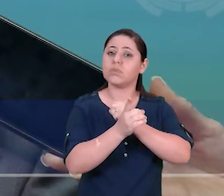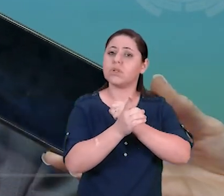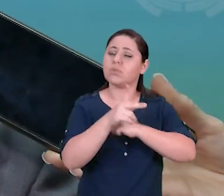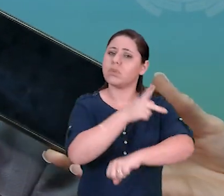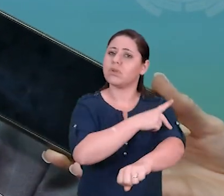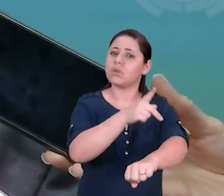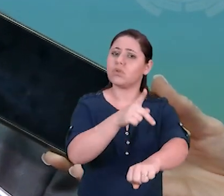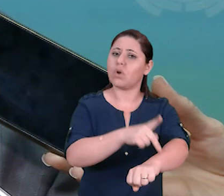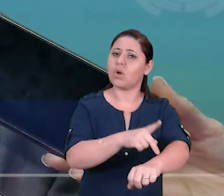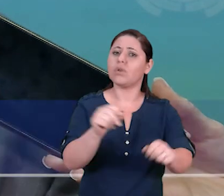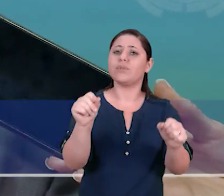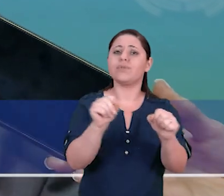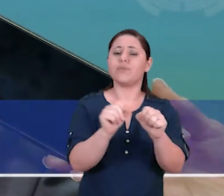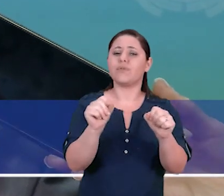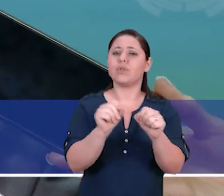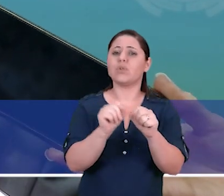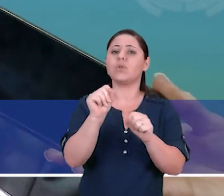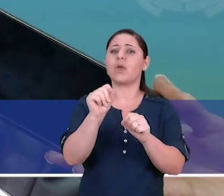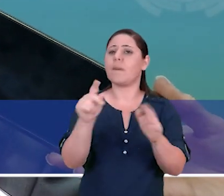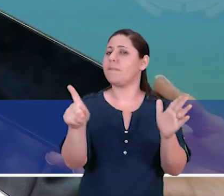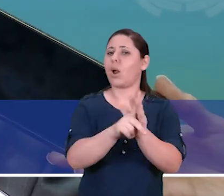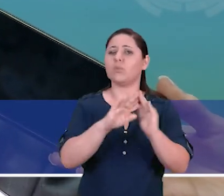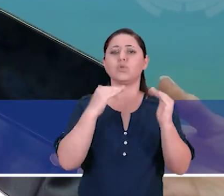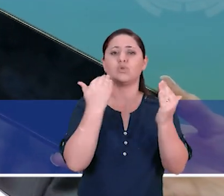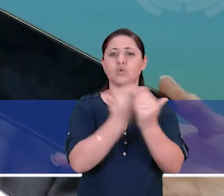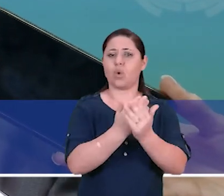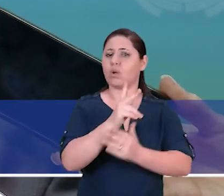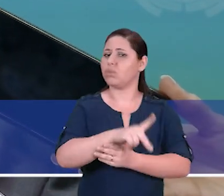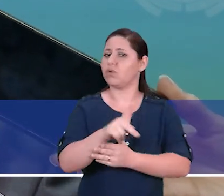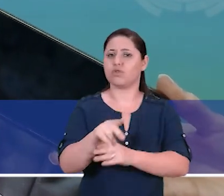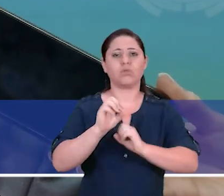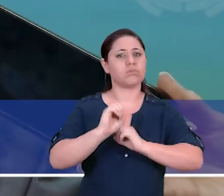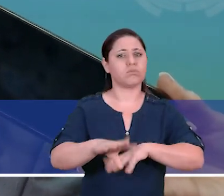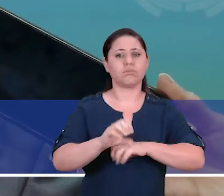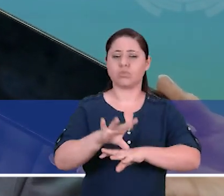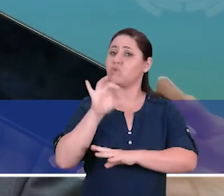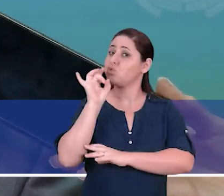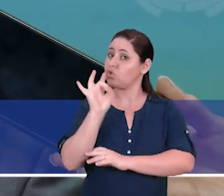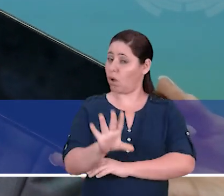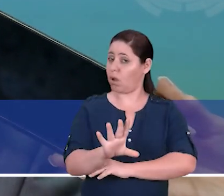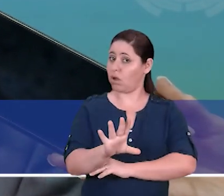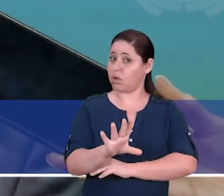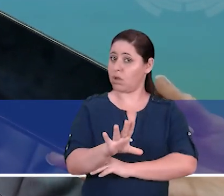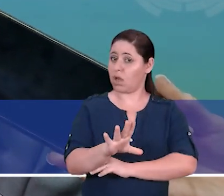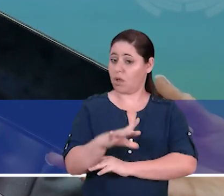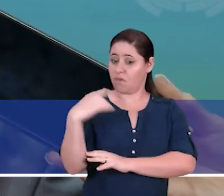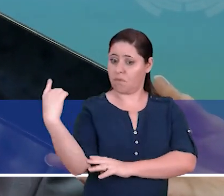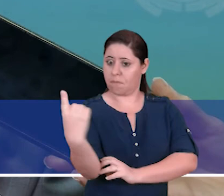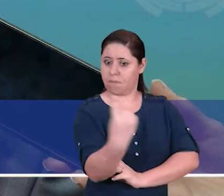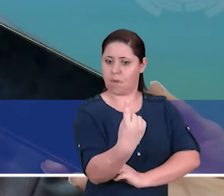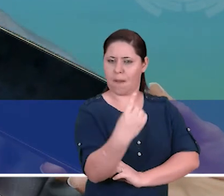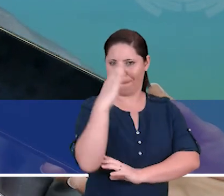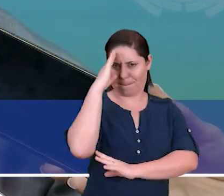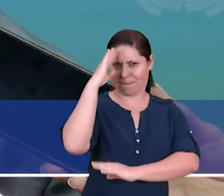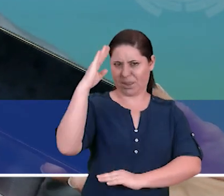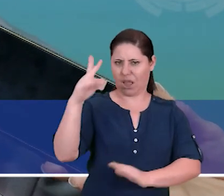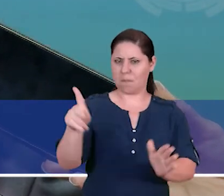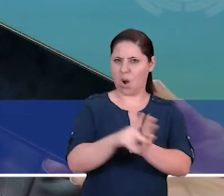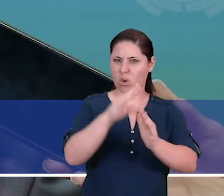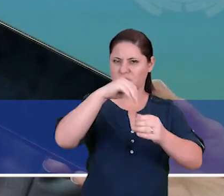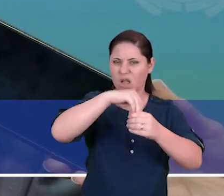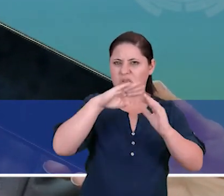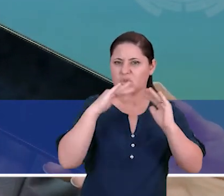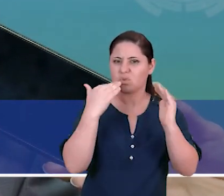desenvolvimento pedagógico, ele seja feito pela própria escola, pelos próprios educadores. A presença do militar